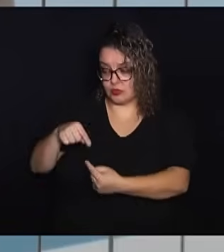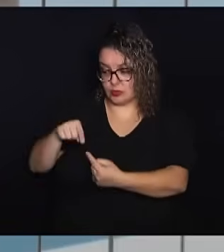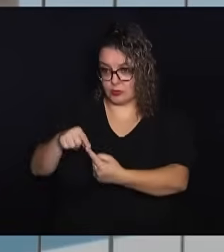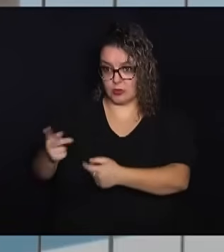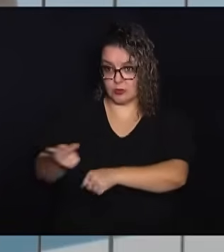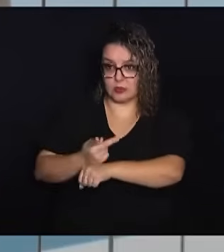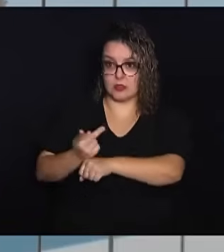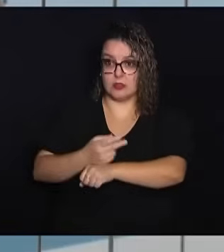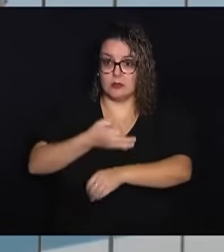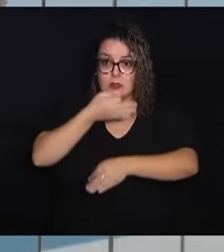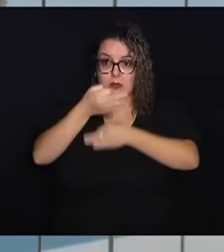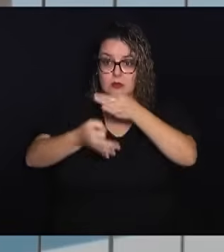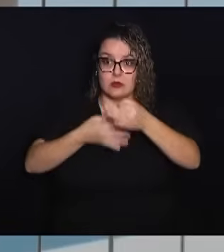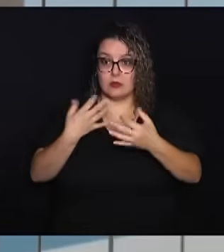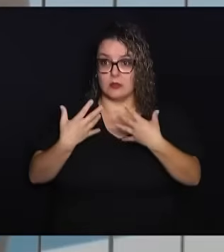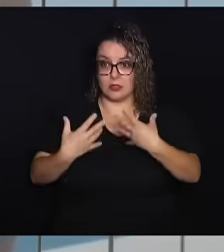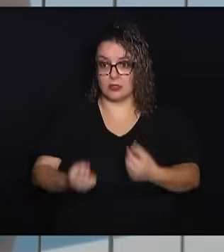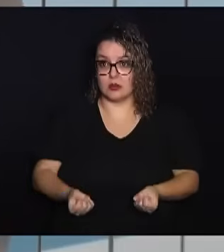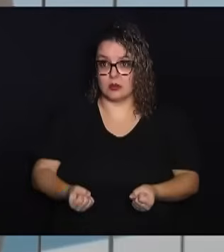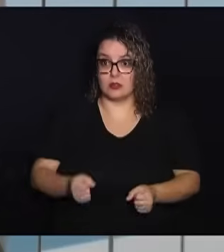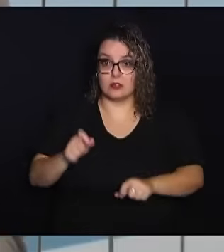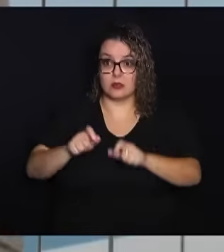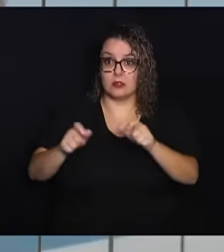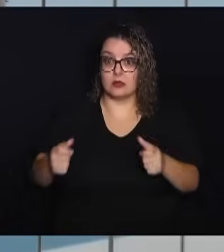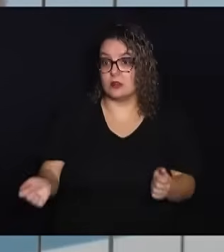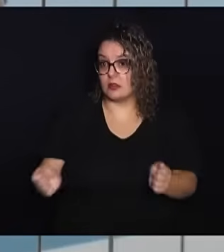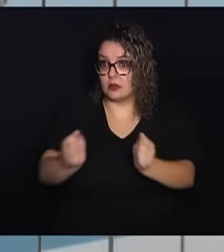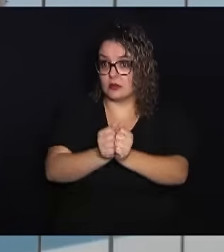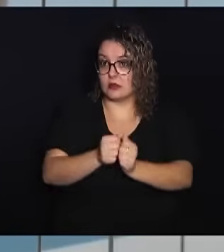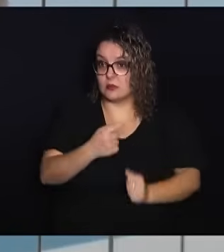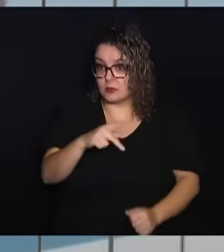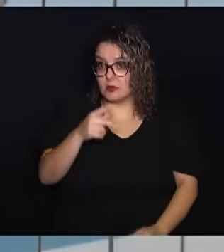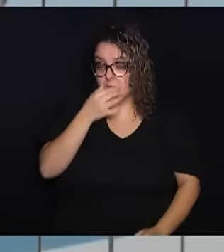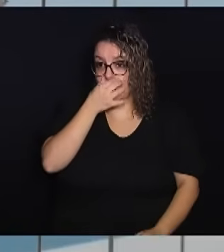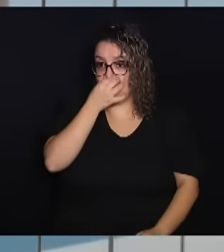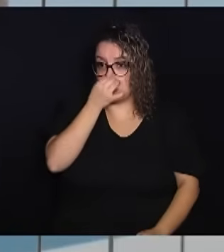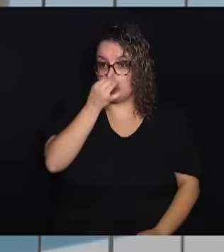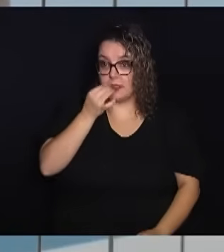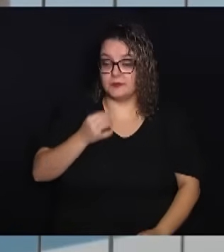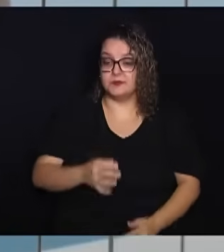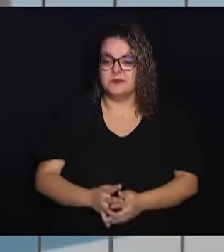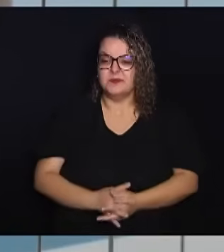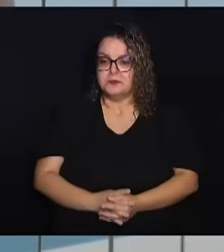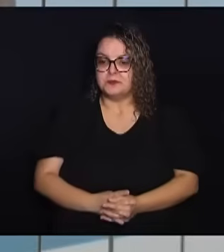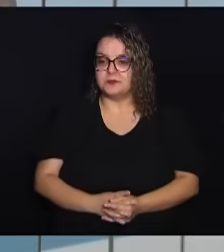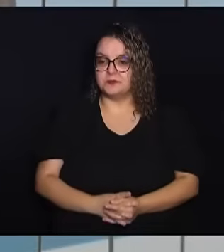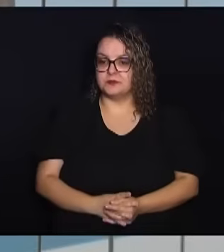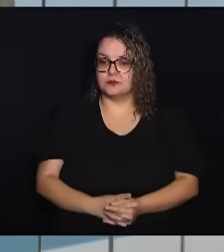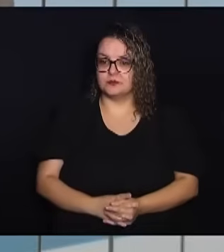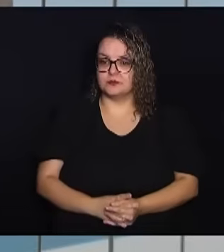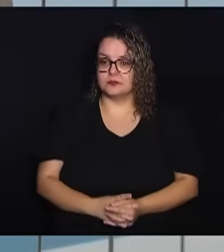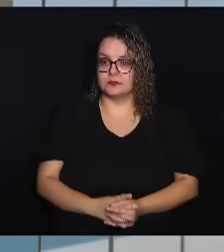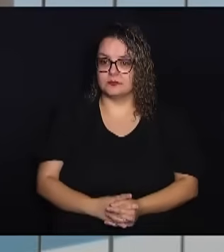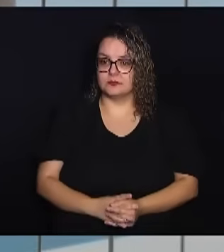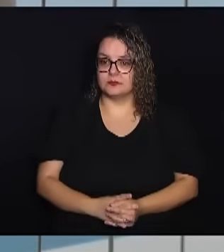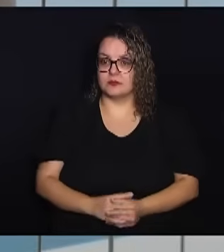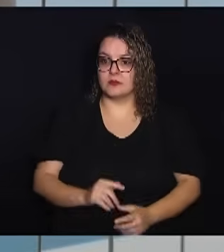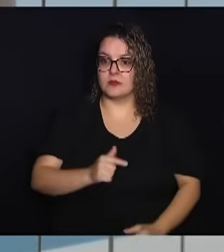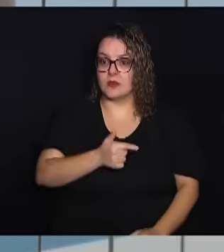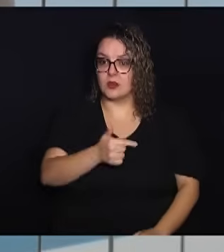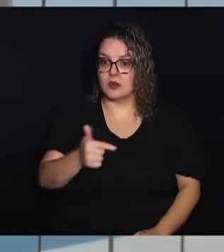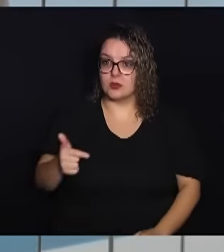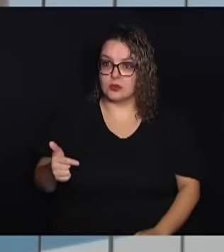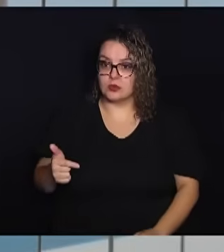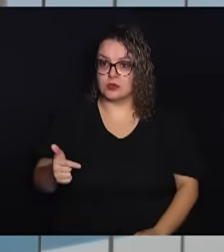pelas críticas que eles receberam de pessoas próximas a ela. Ou seja, viram que não tinham